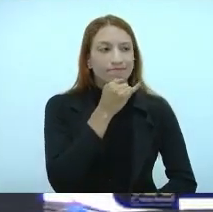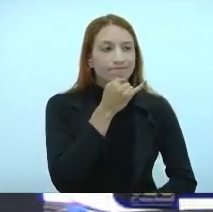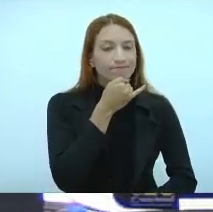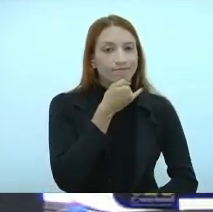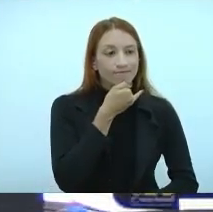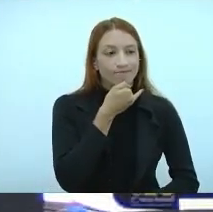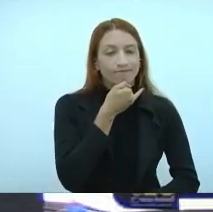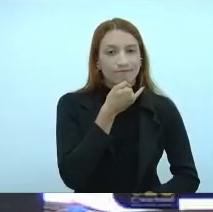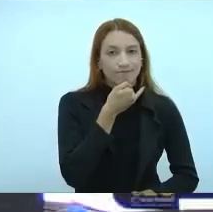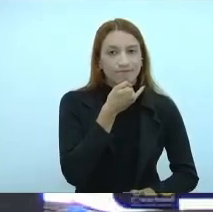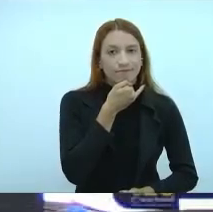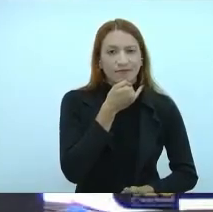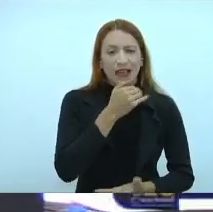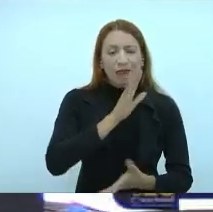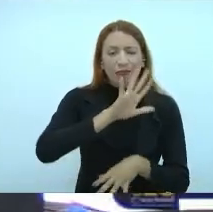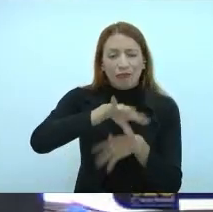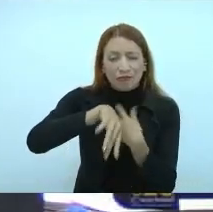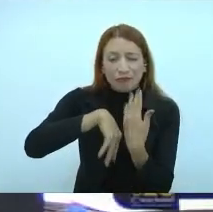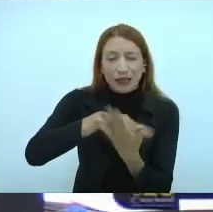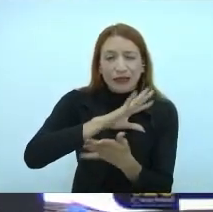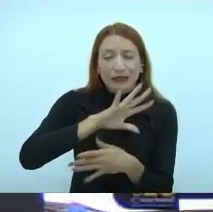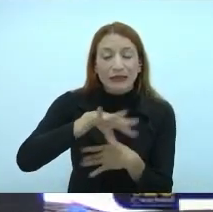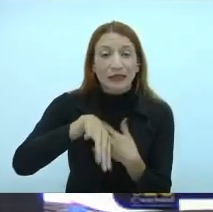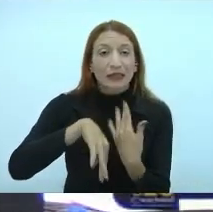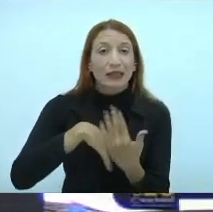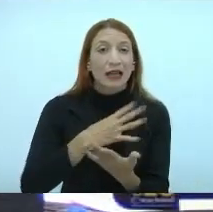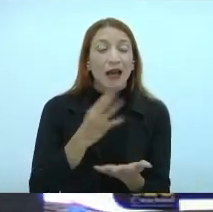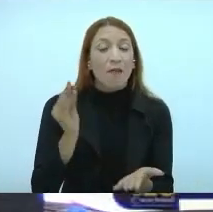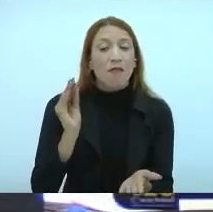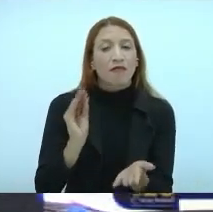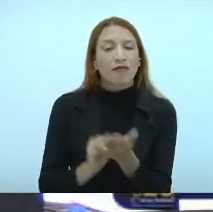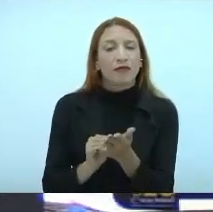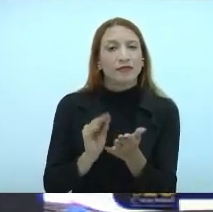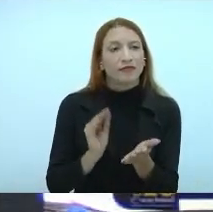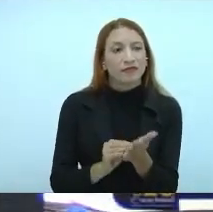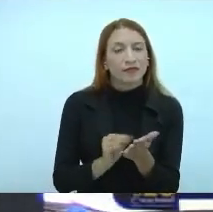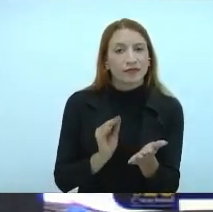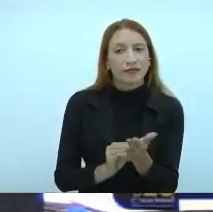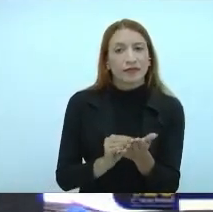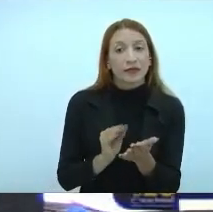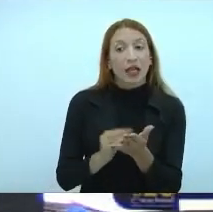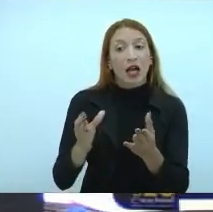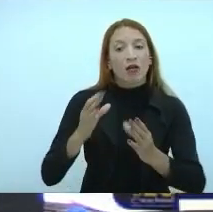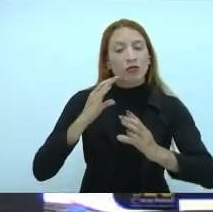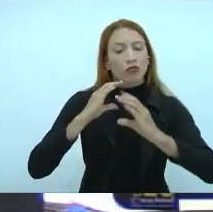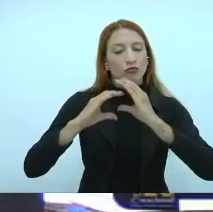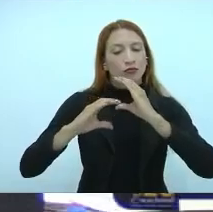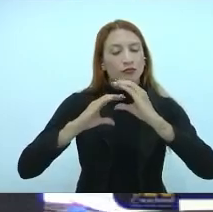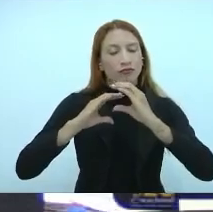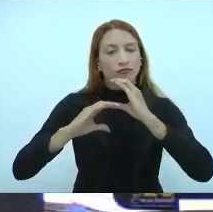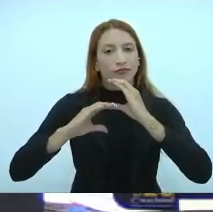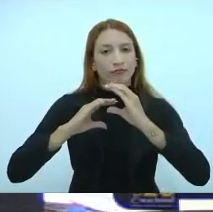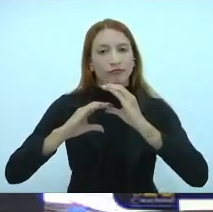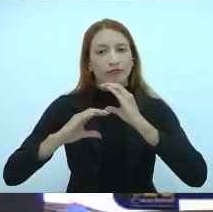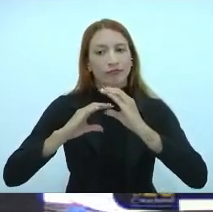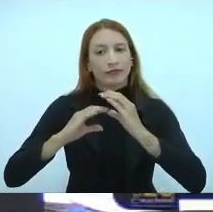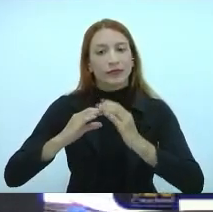infelizmente tumultuada por falta de uma comunicação